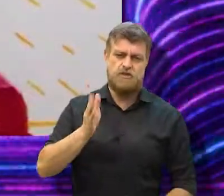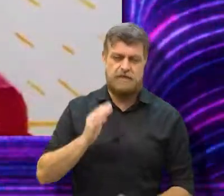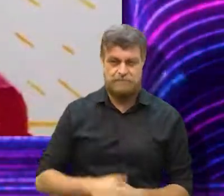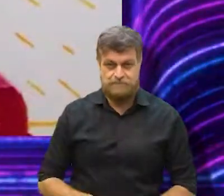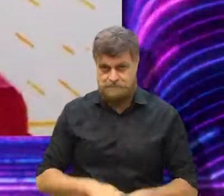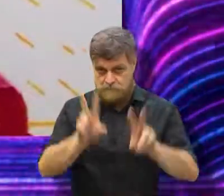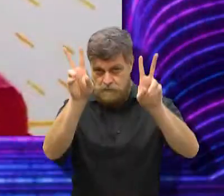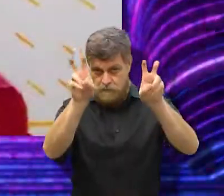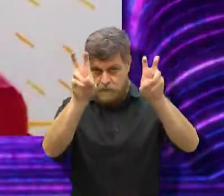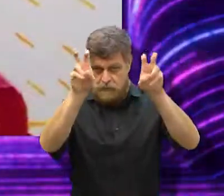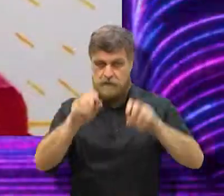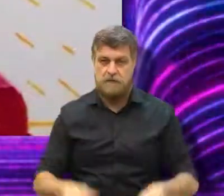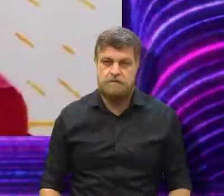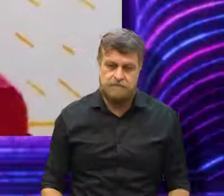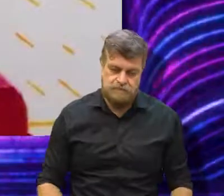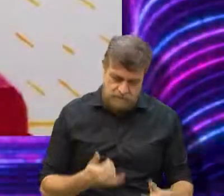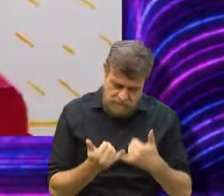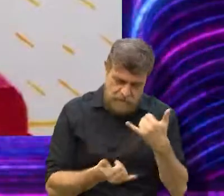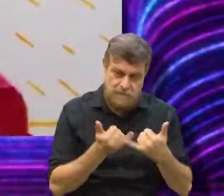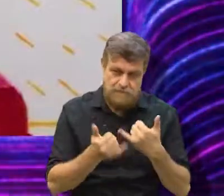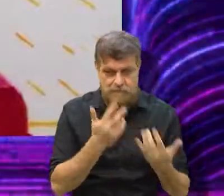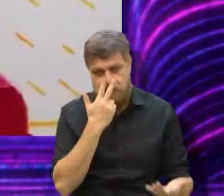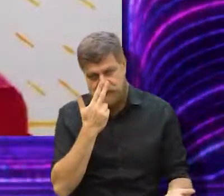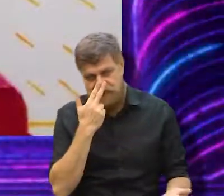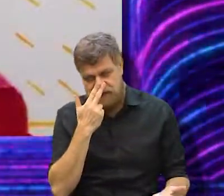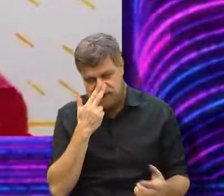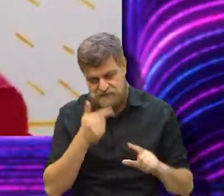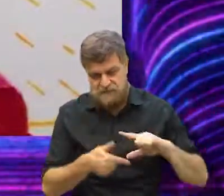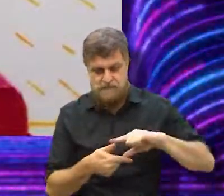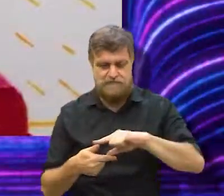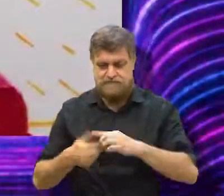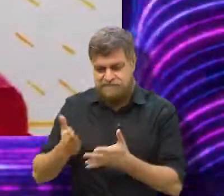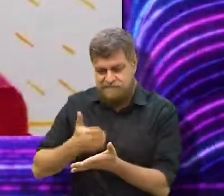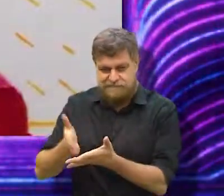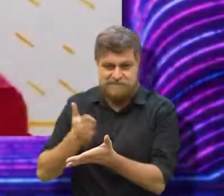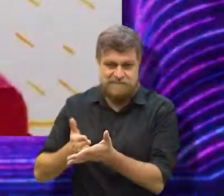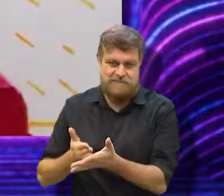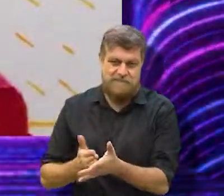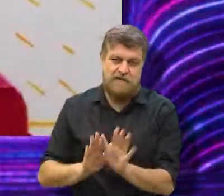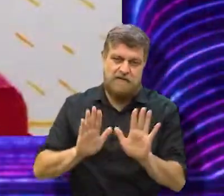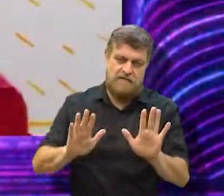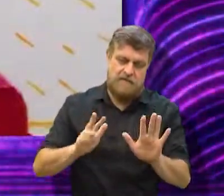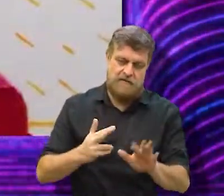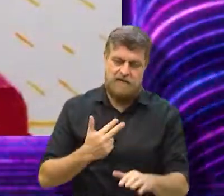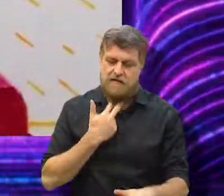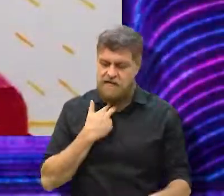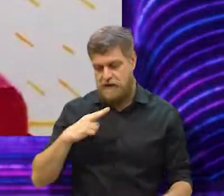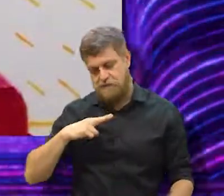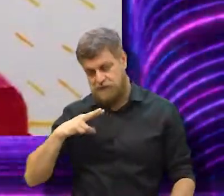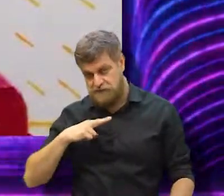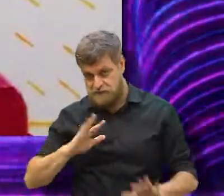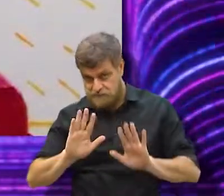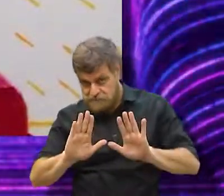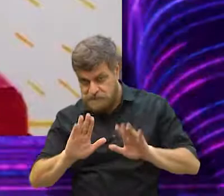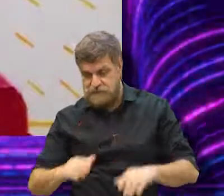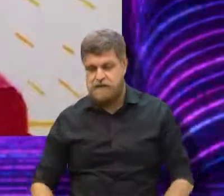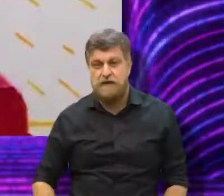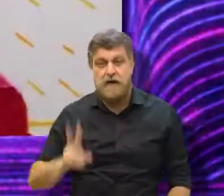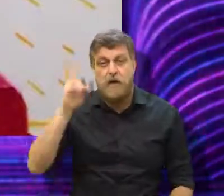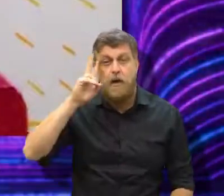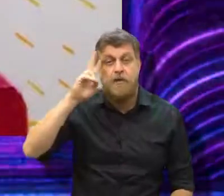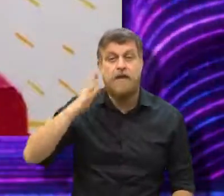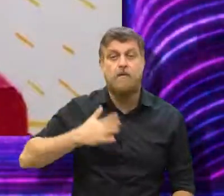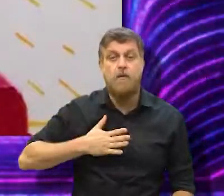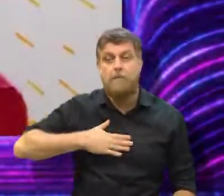um assunto que eu abordo de maneira lúdica, óbvio que eu não vou abordar, né, aspectos pessoais, mas eu fiz uma homenagem também ao